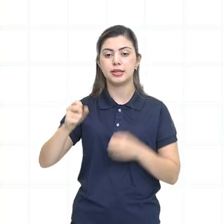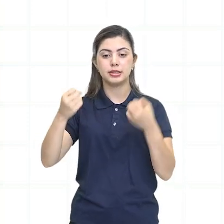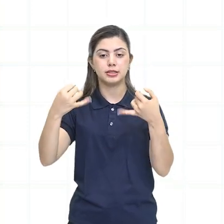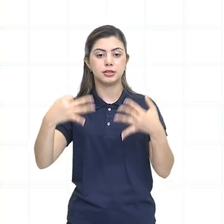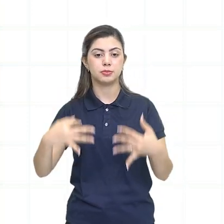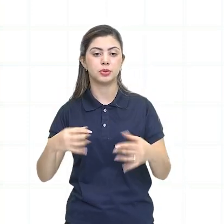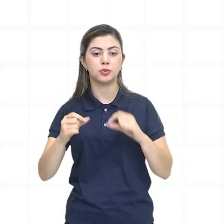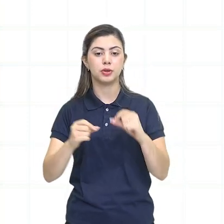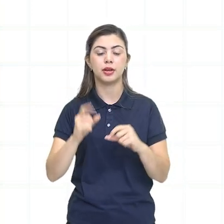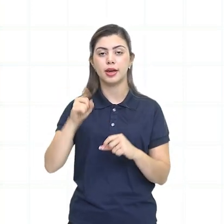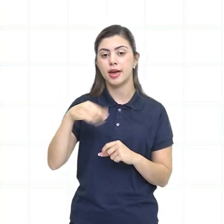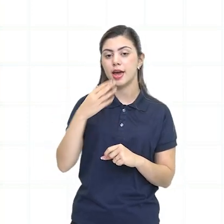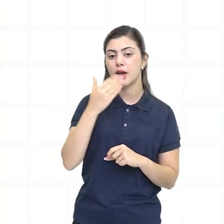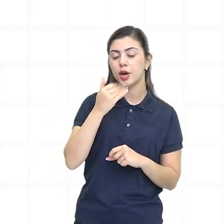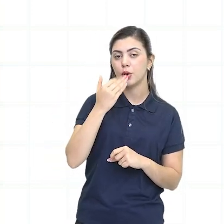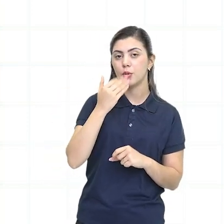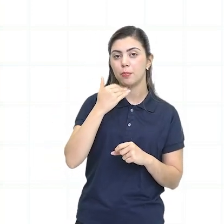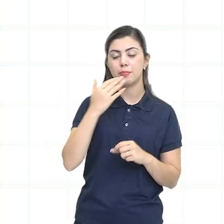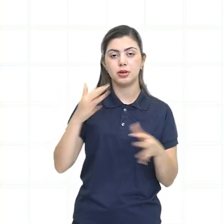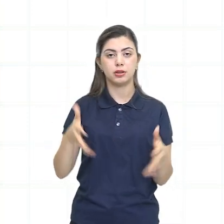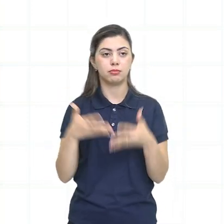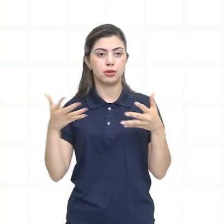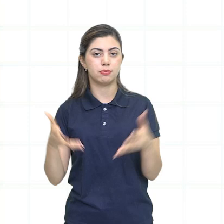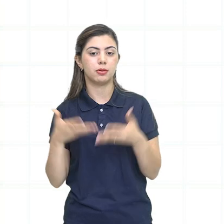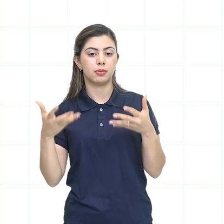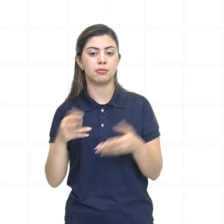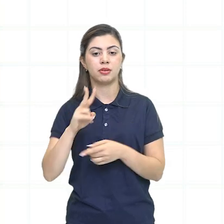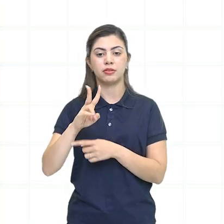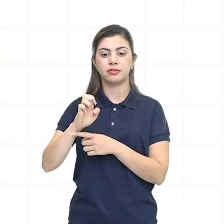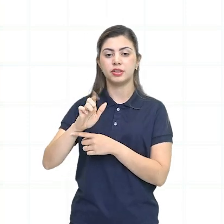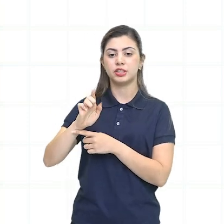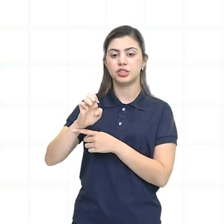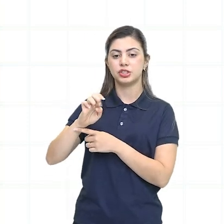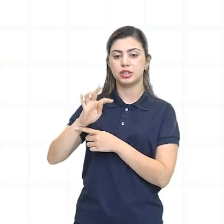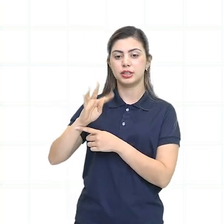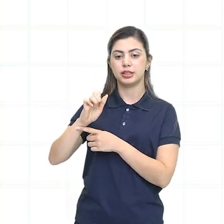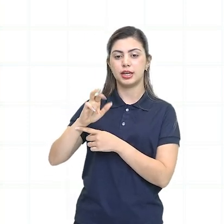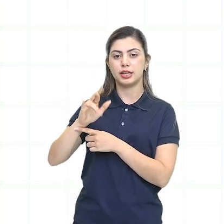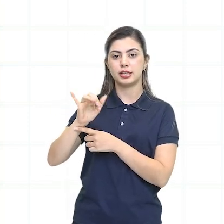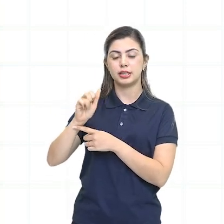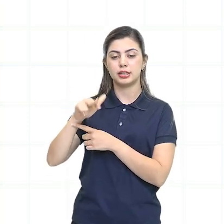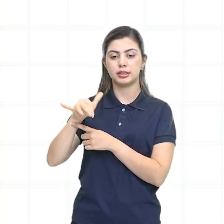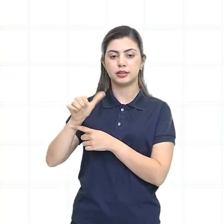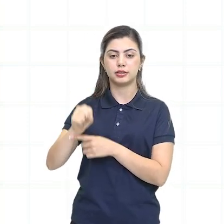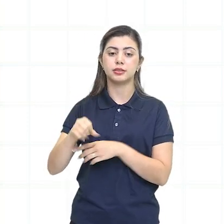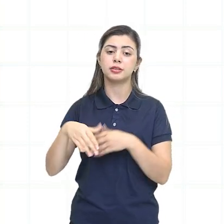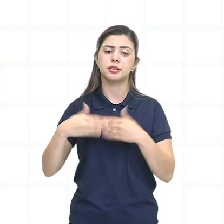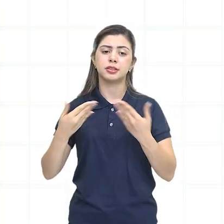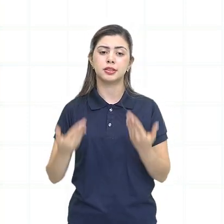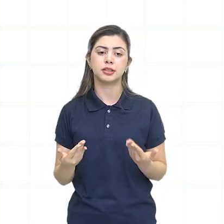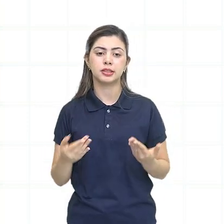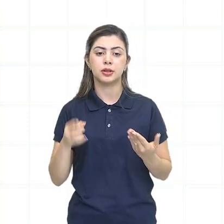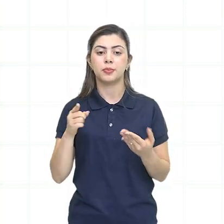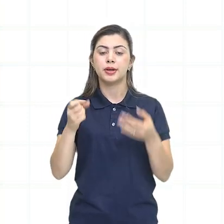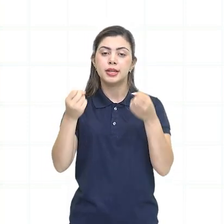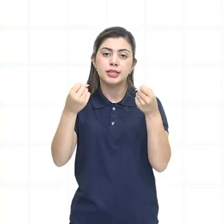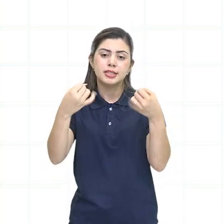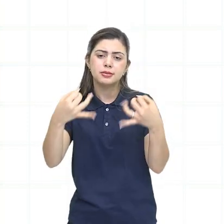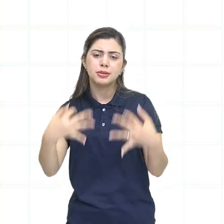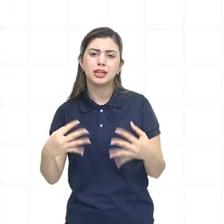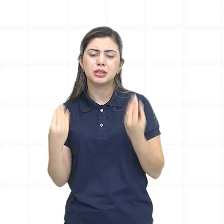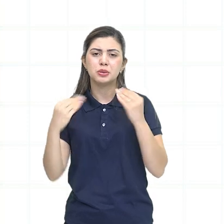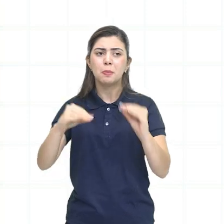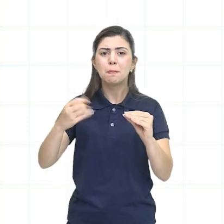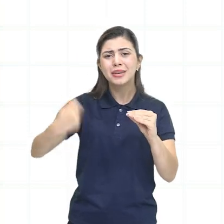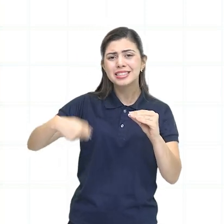receitas vegetarianas. Não era tão necessário assim colocar esta explicação, mas